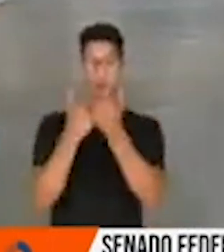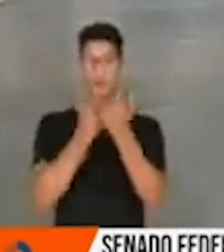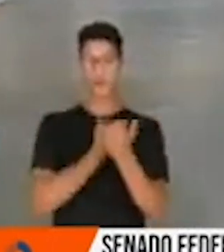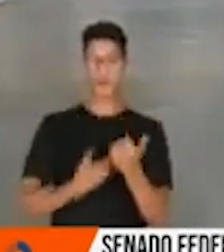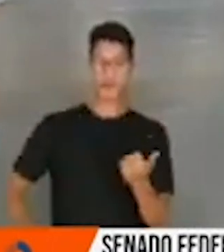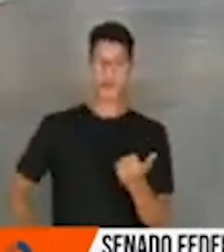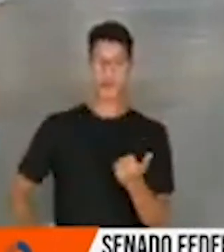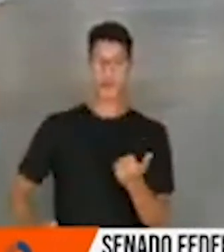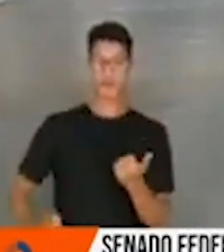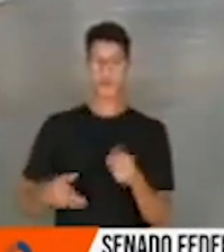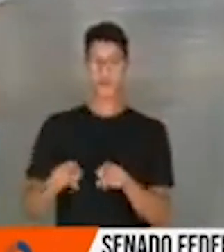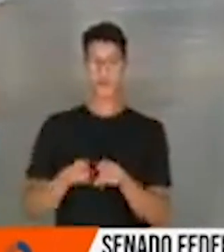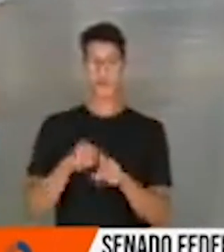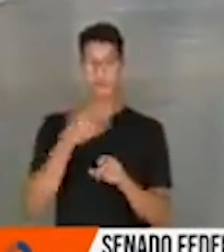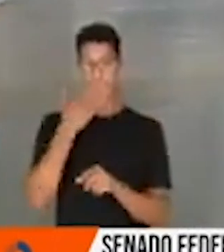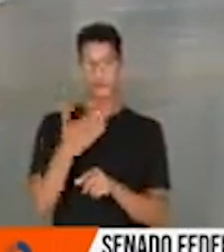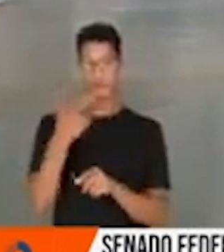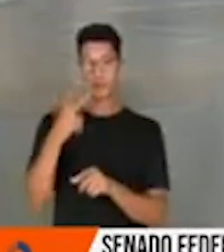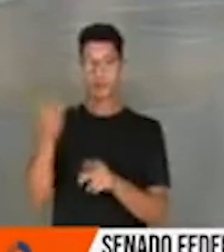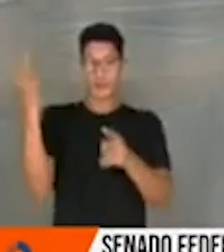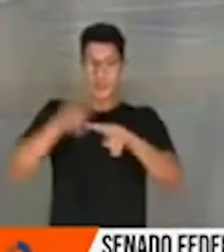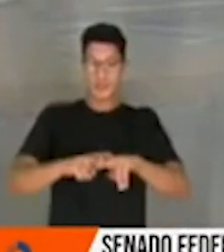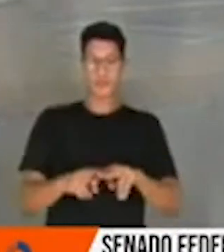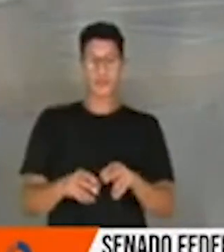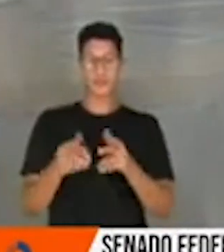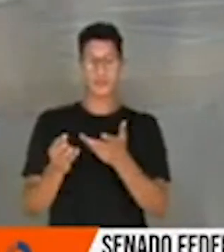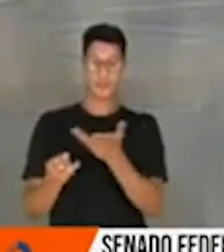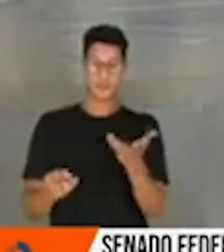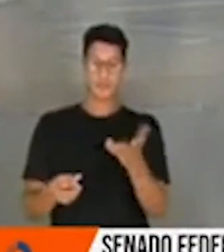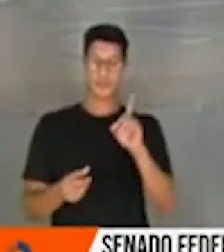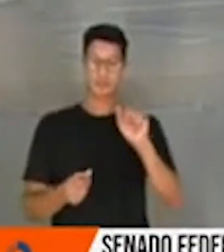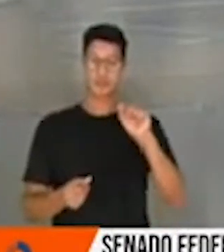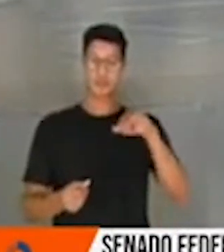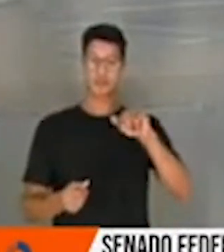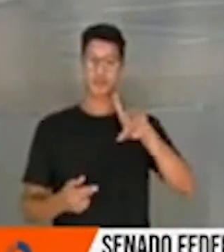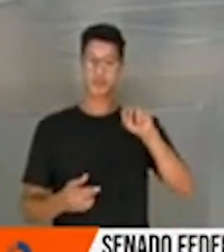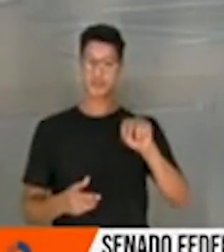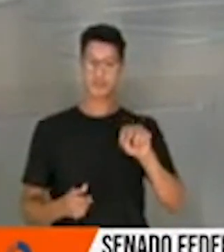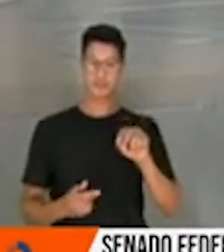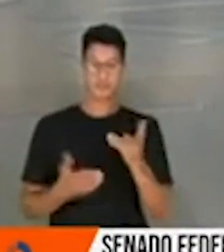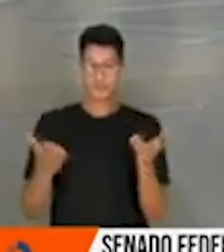governo, inclusive, pediram a sua detenção. Então, senhor Danilo,